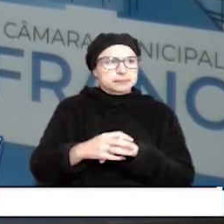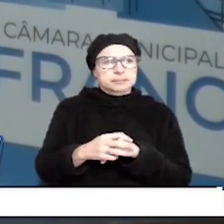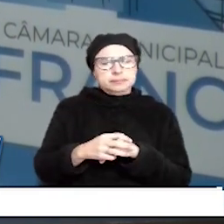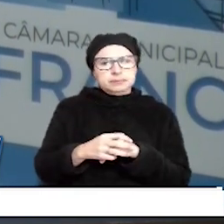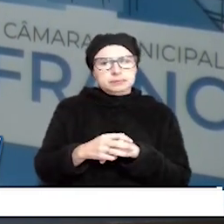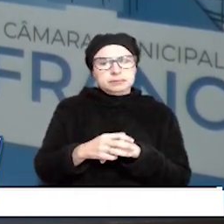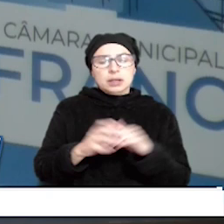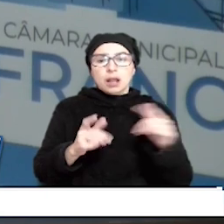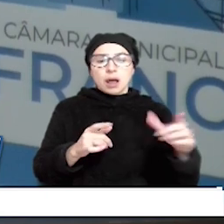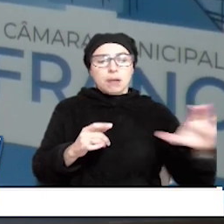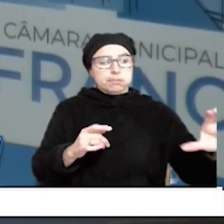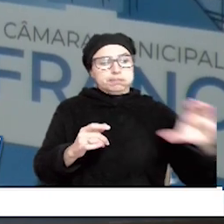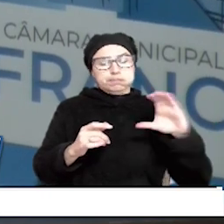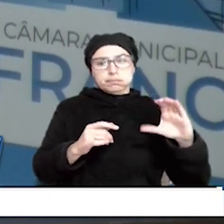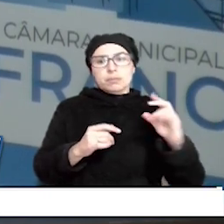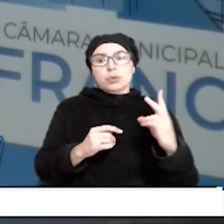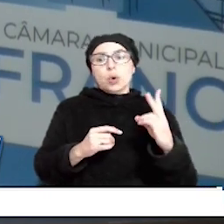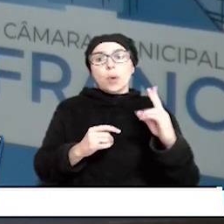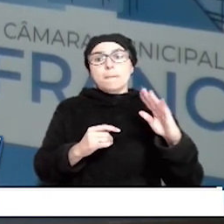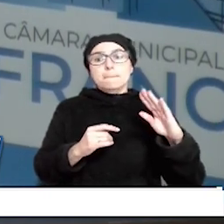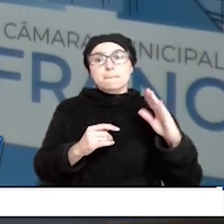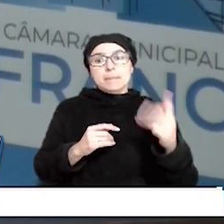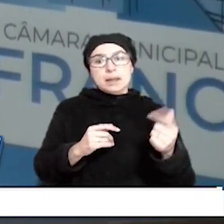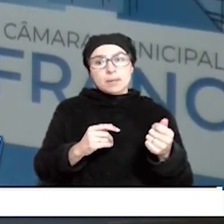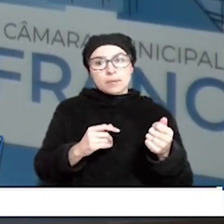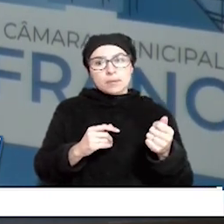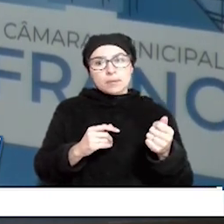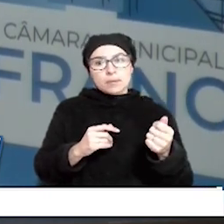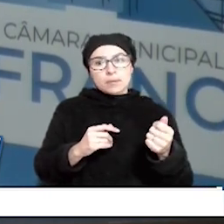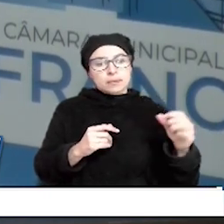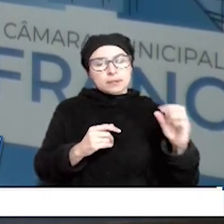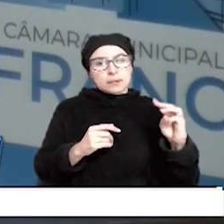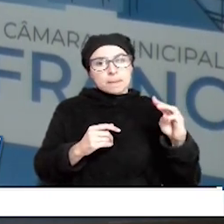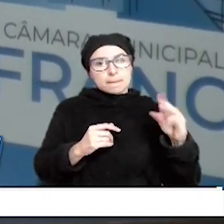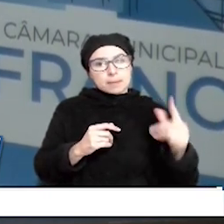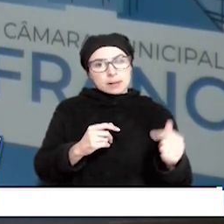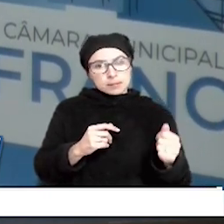tem uma receita de 2 bilhões e 200 milhões,